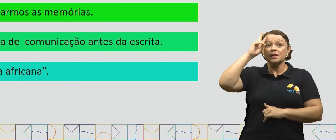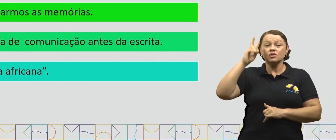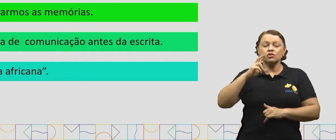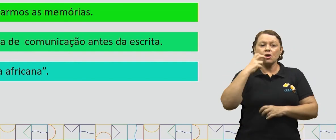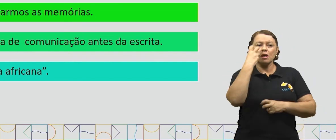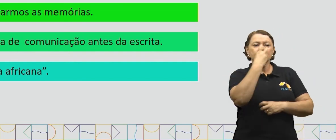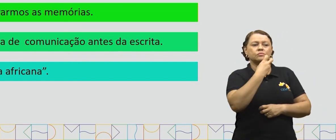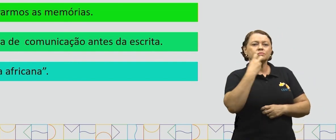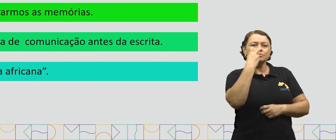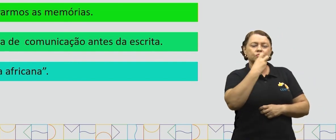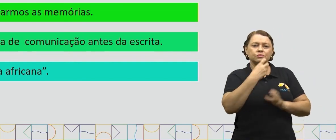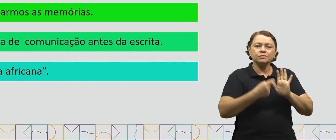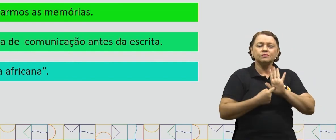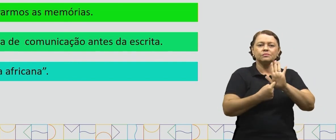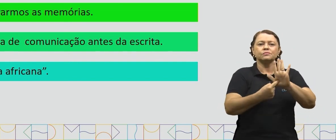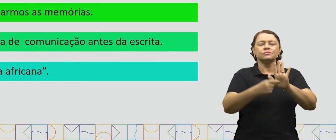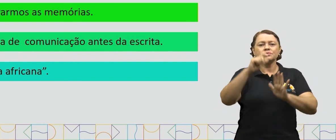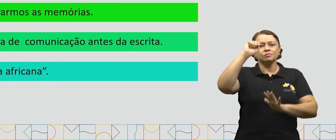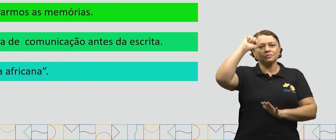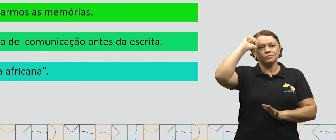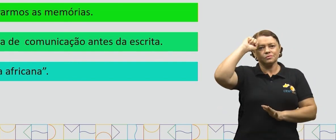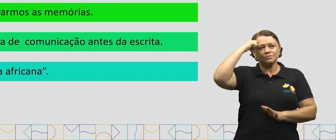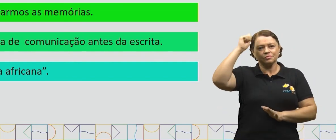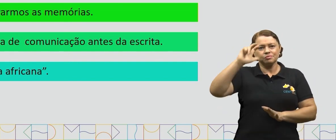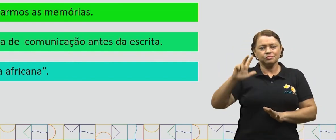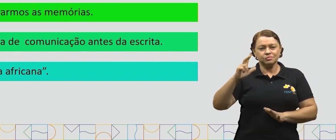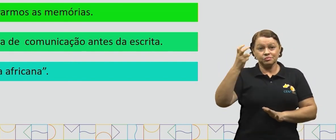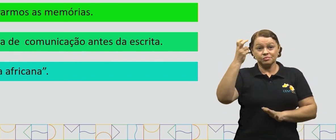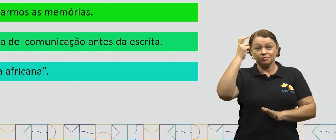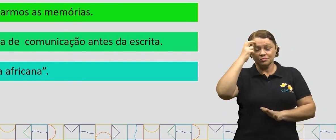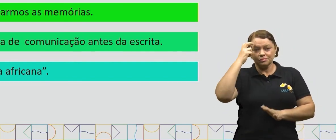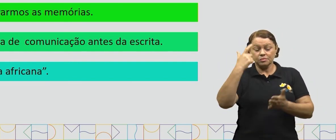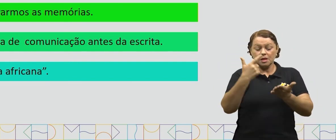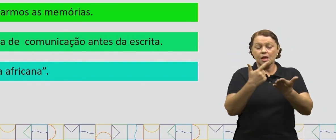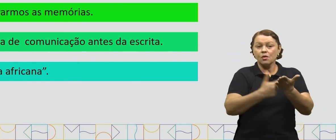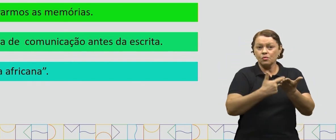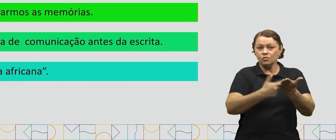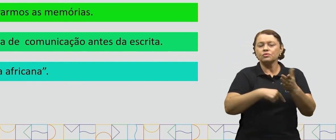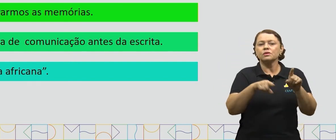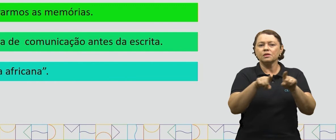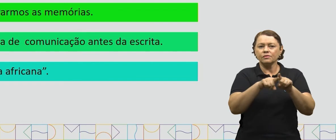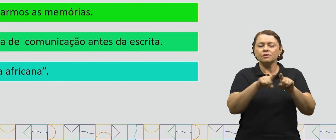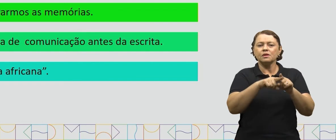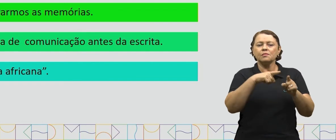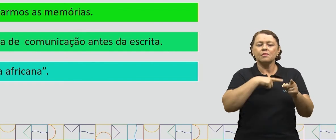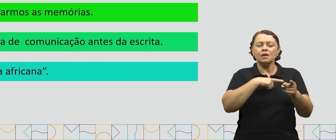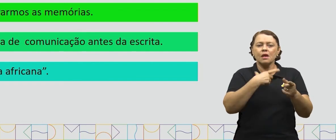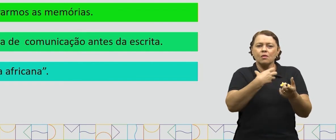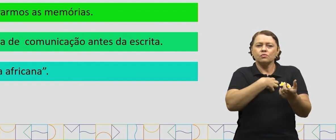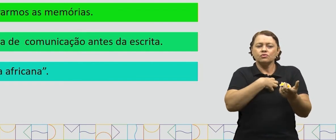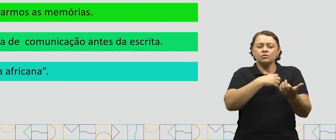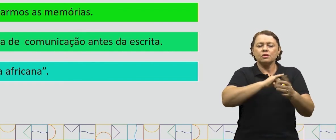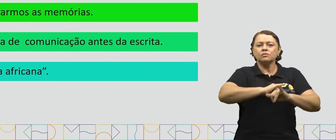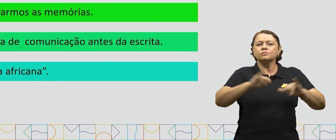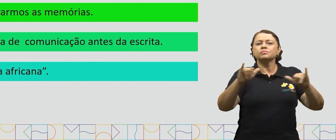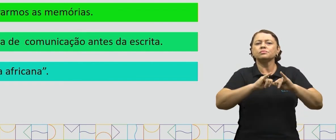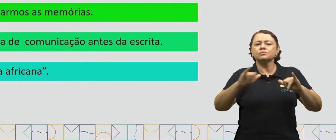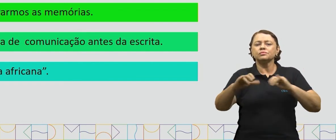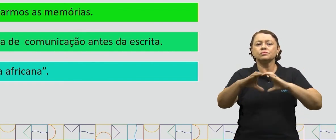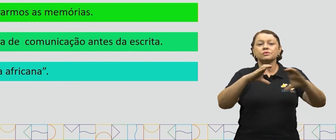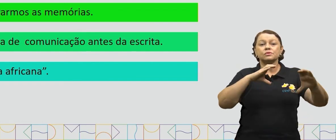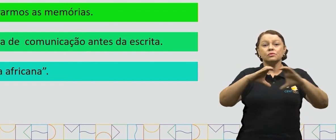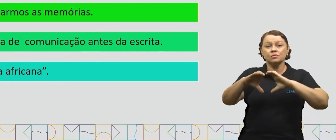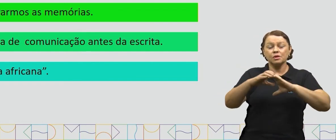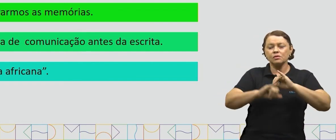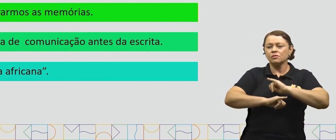transmitem a cultura africana. Os livros são grandes meios que temos para contar histórias e transmitir informações,